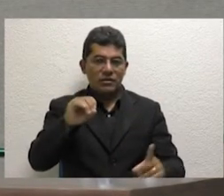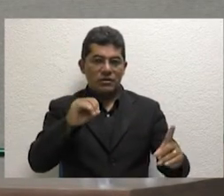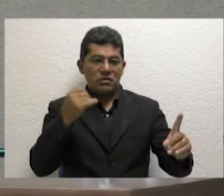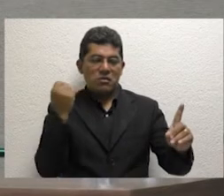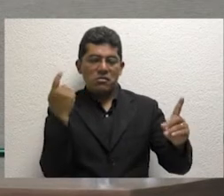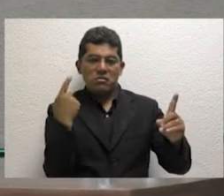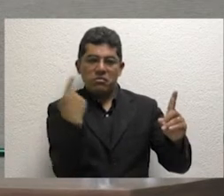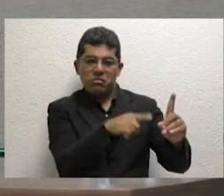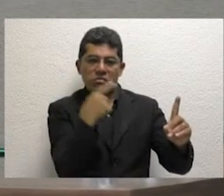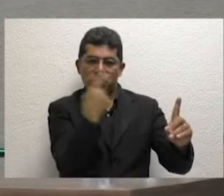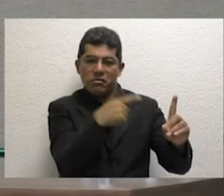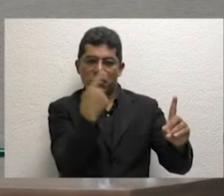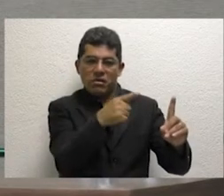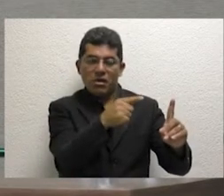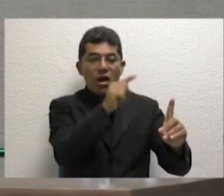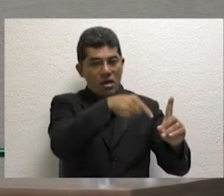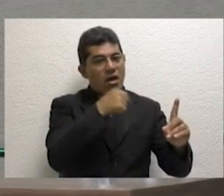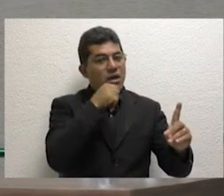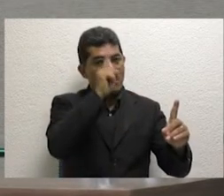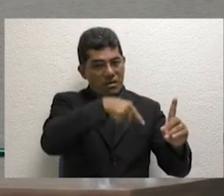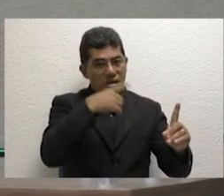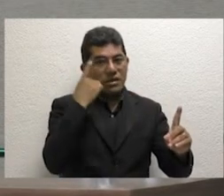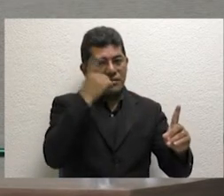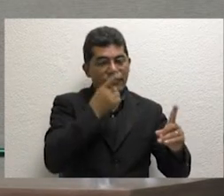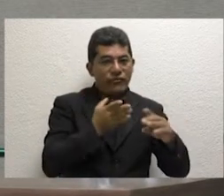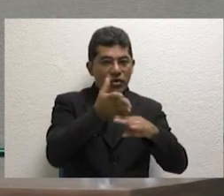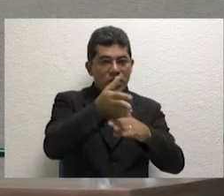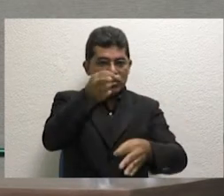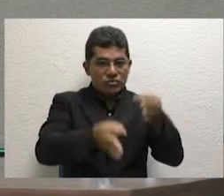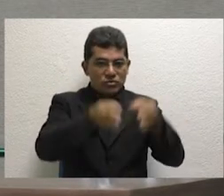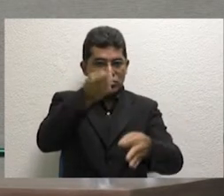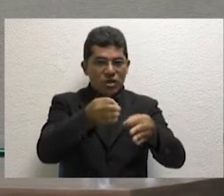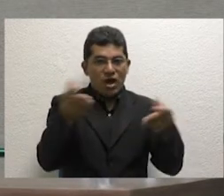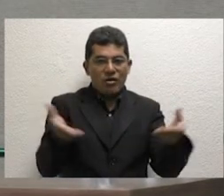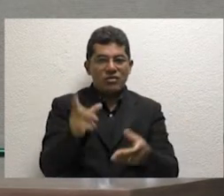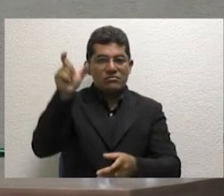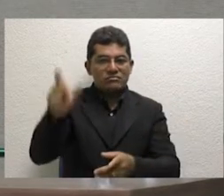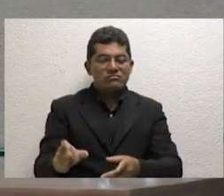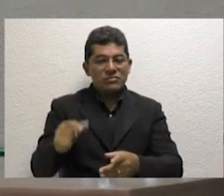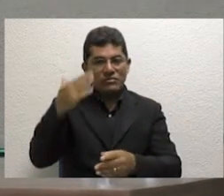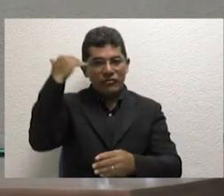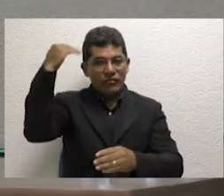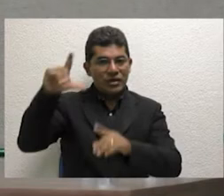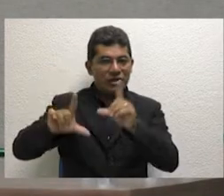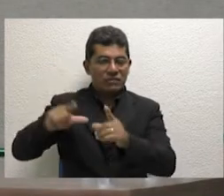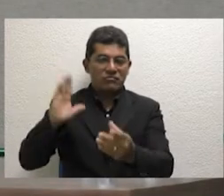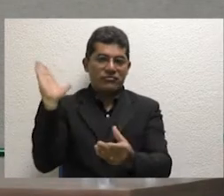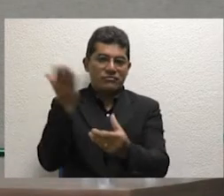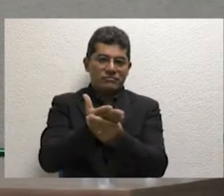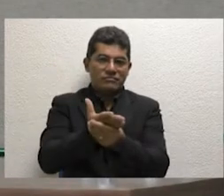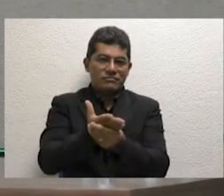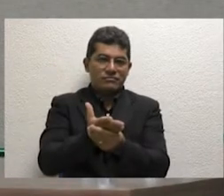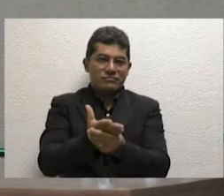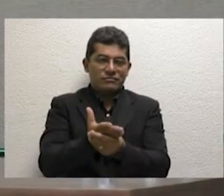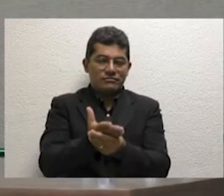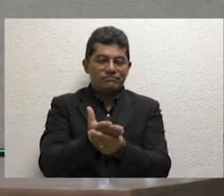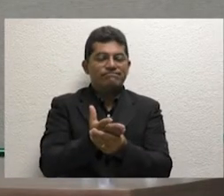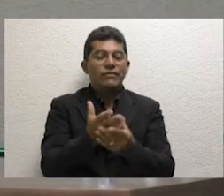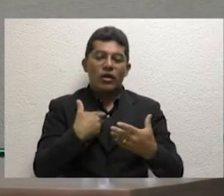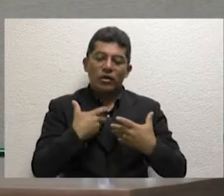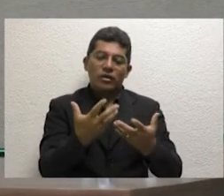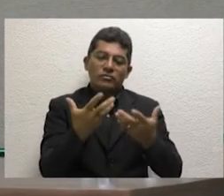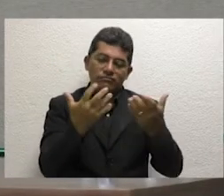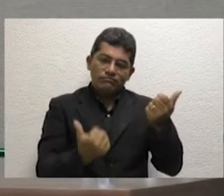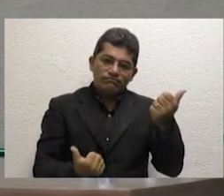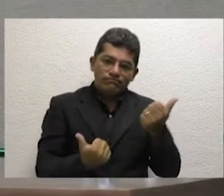à justiça e ele foi condenado. Portanto, quero manifestar a minha solidariedade